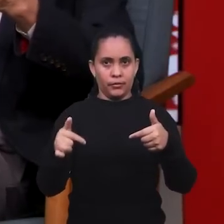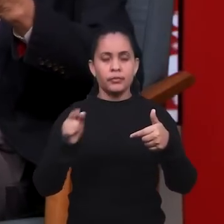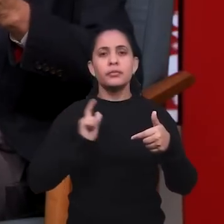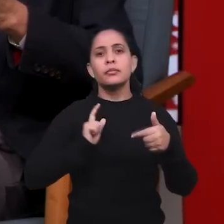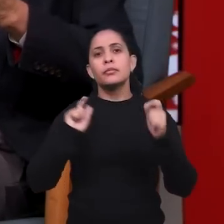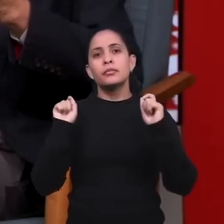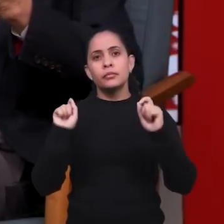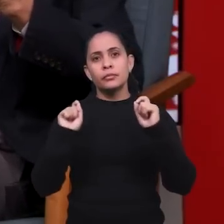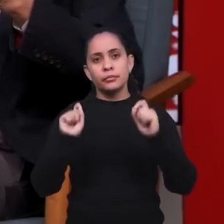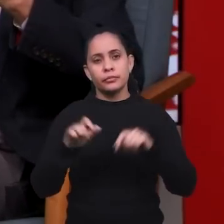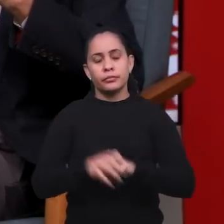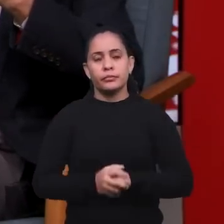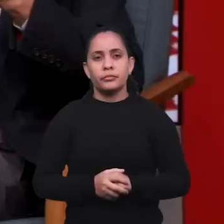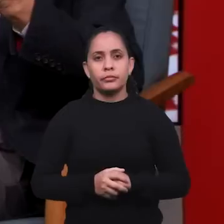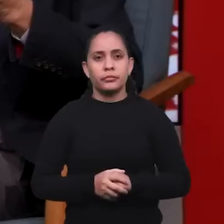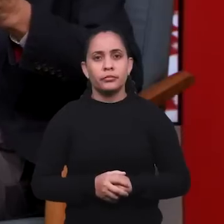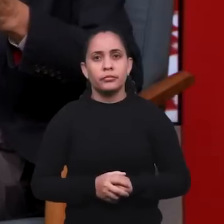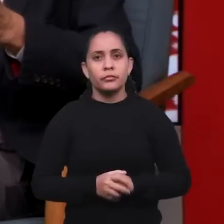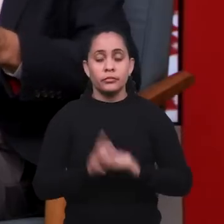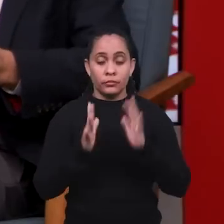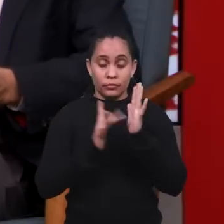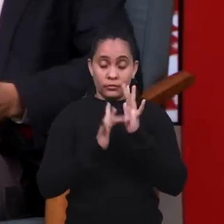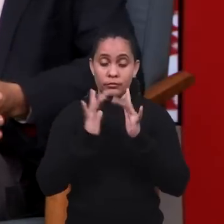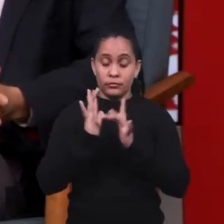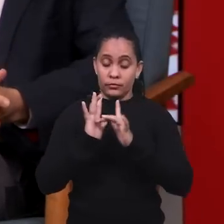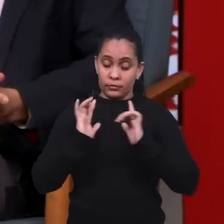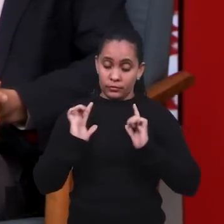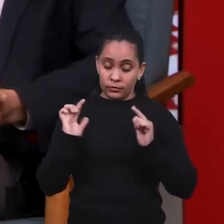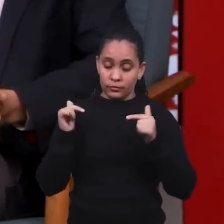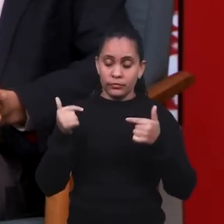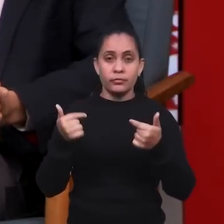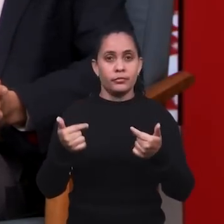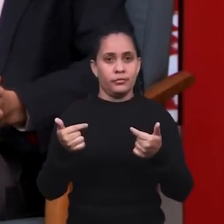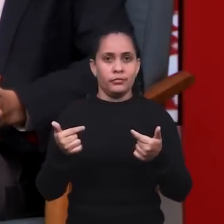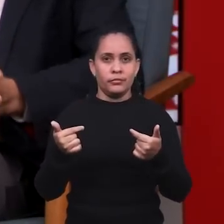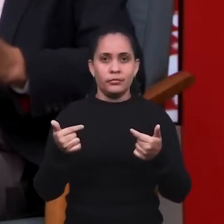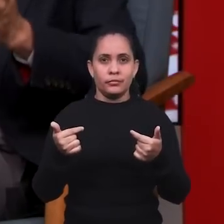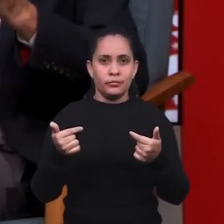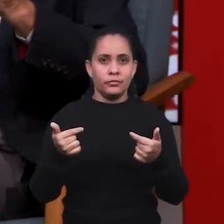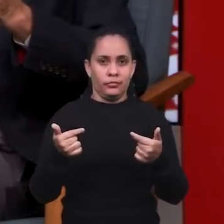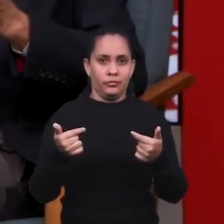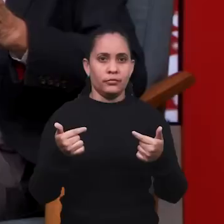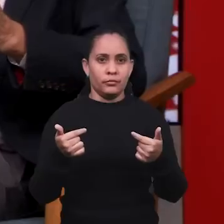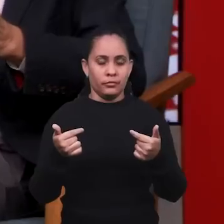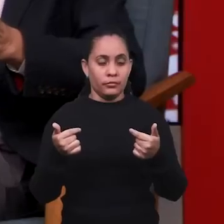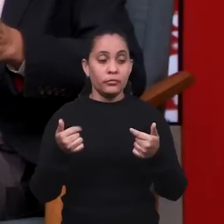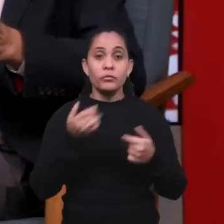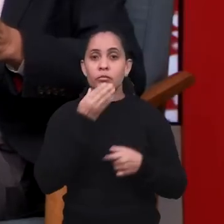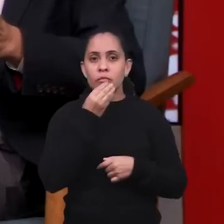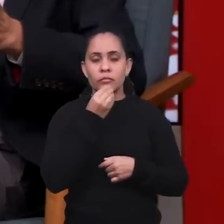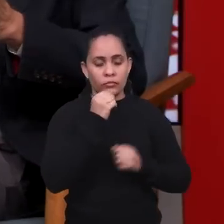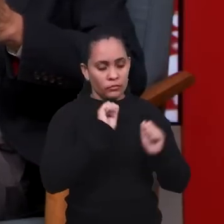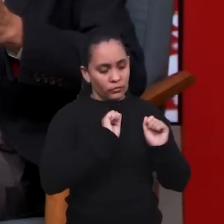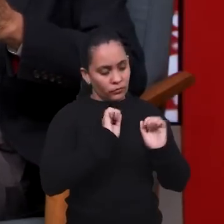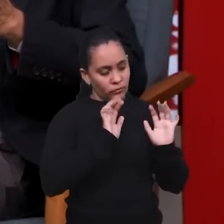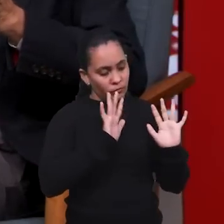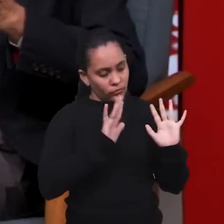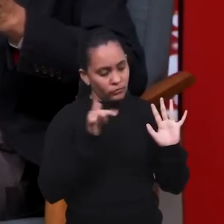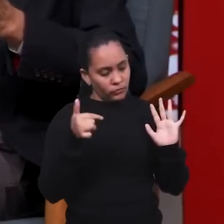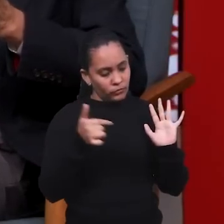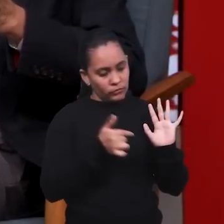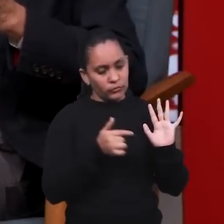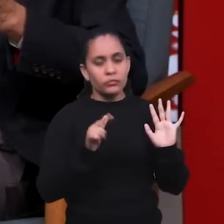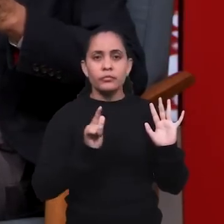ato onde Jesus opera na vida do homem. Aqueles 10 tiveram